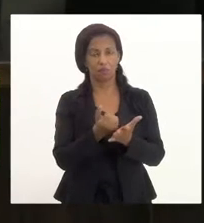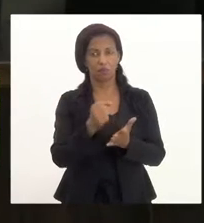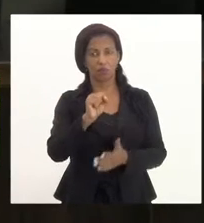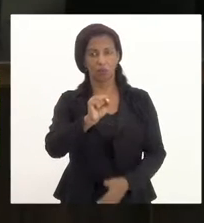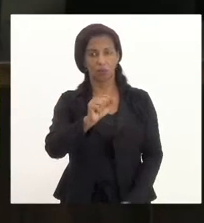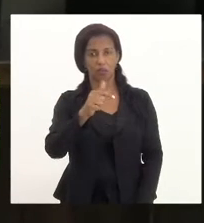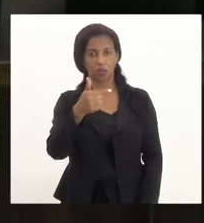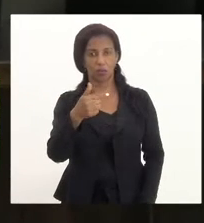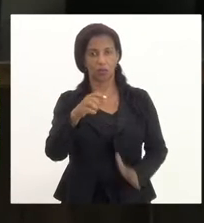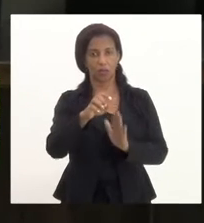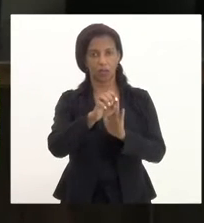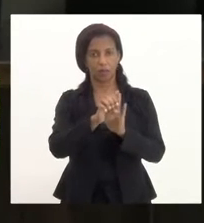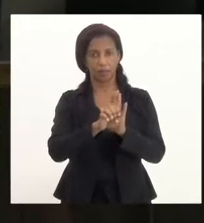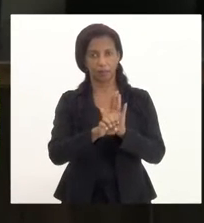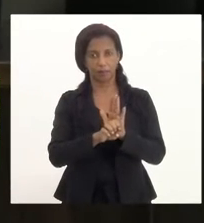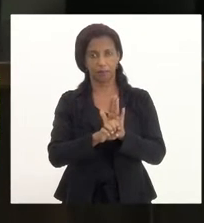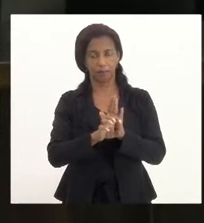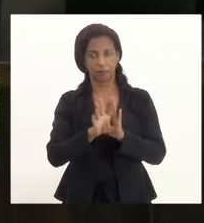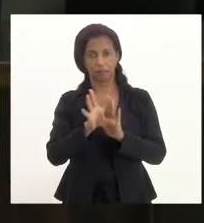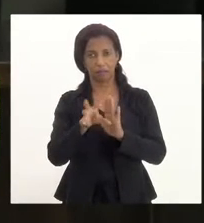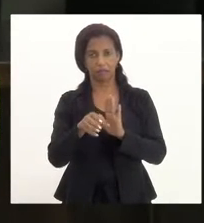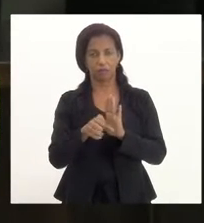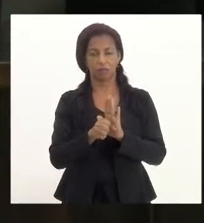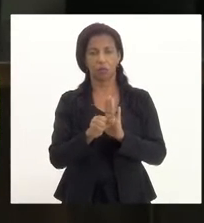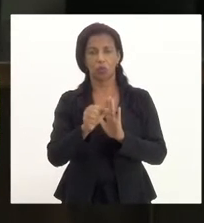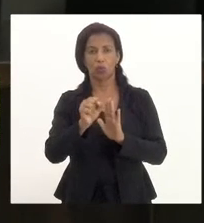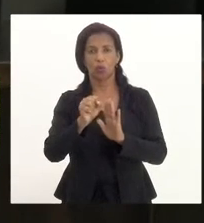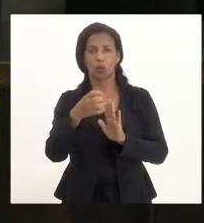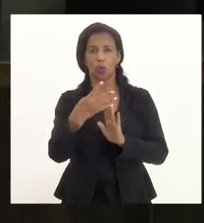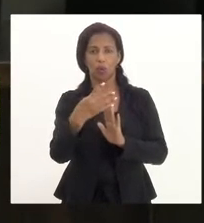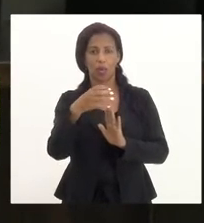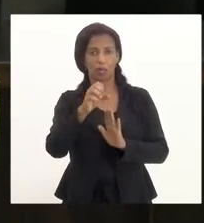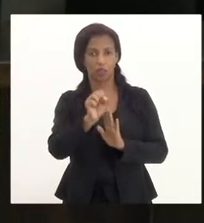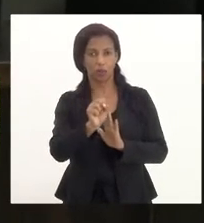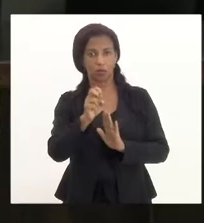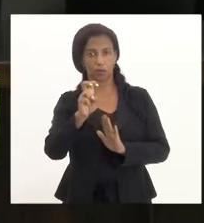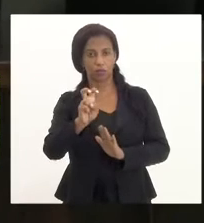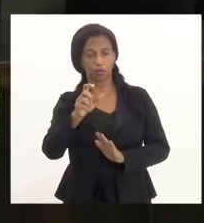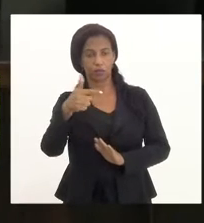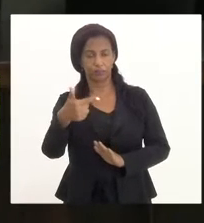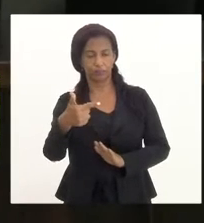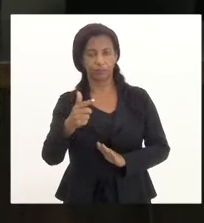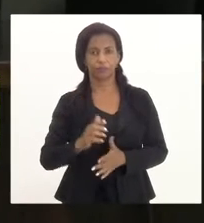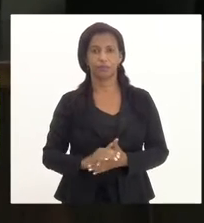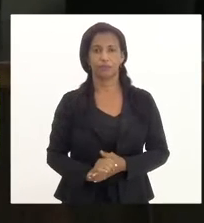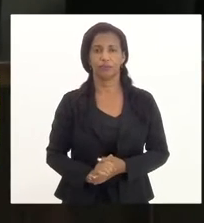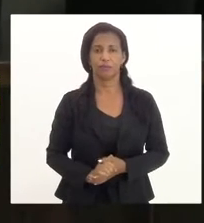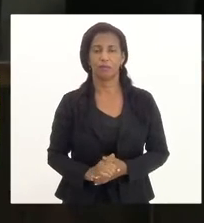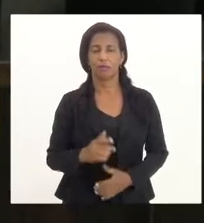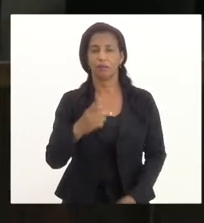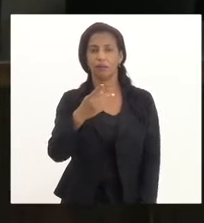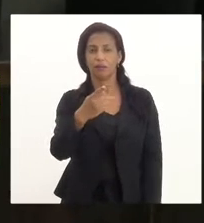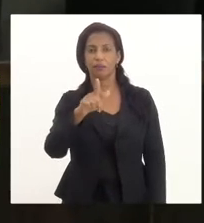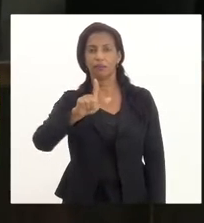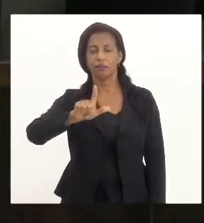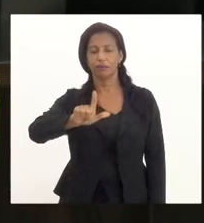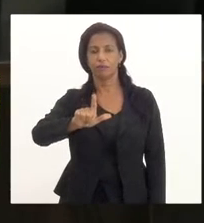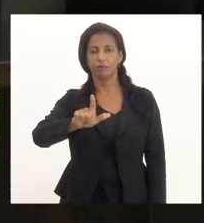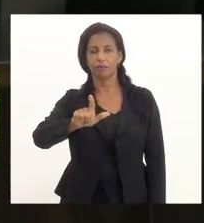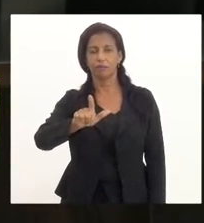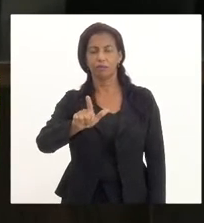82 emendas o pele 4852 é o PL